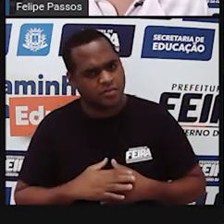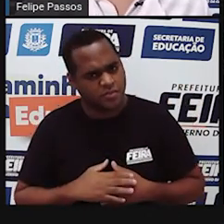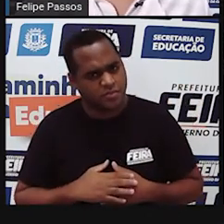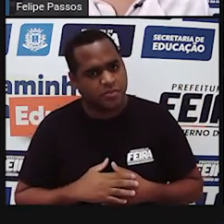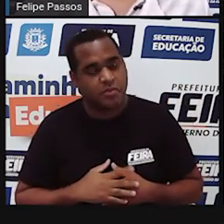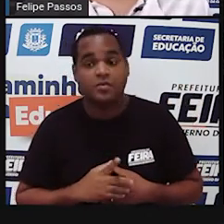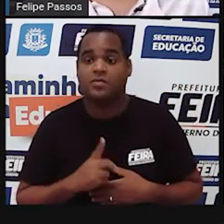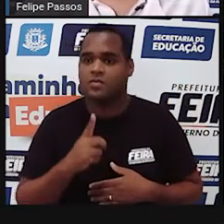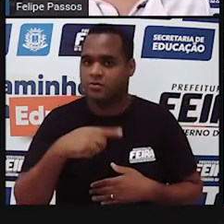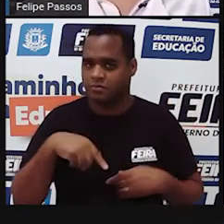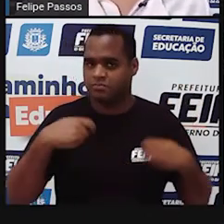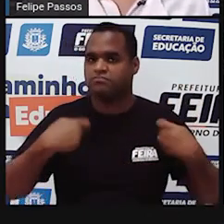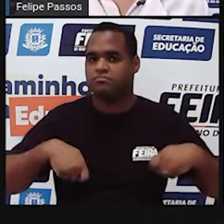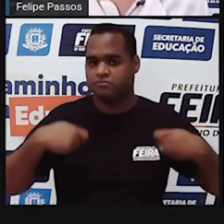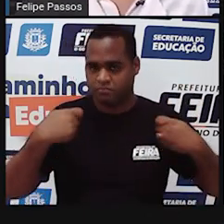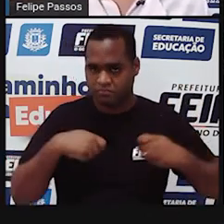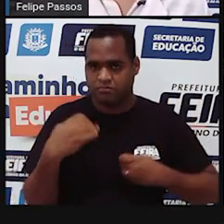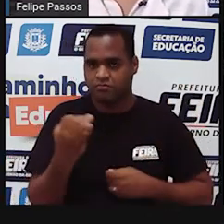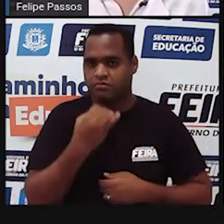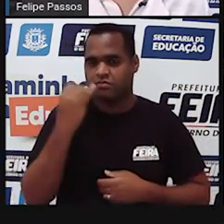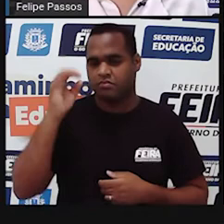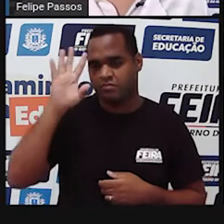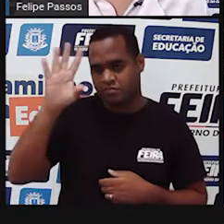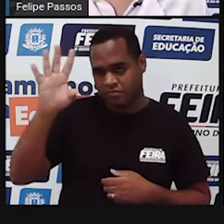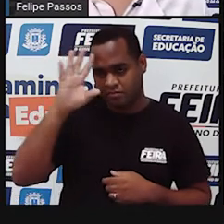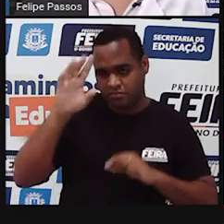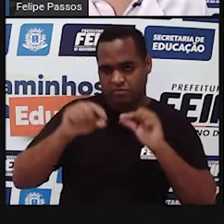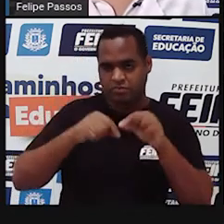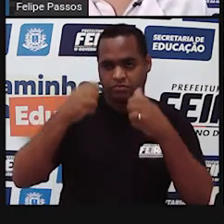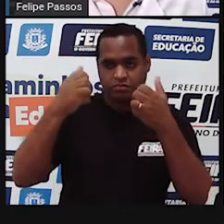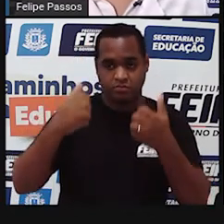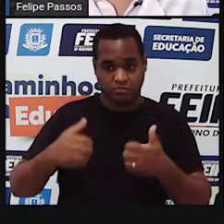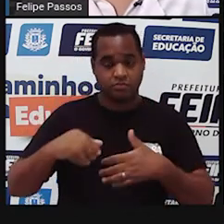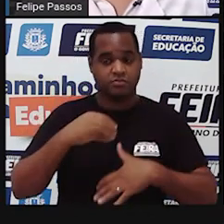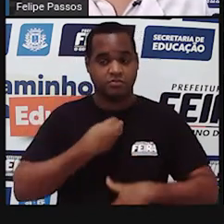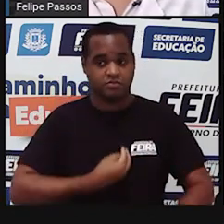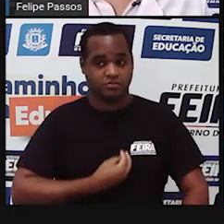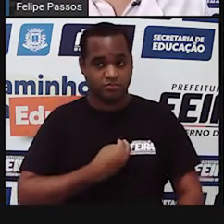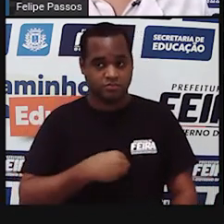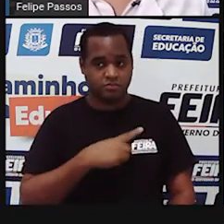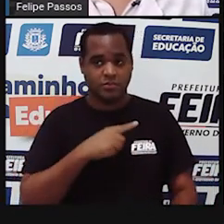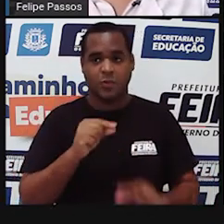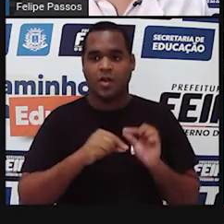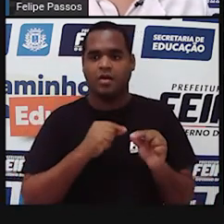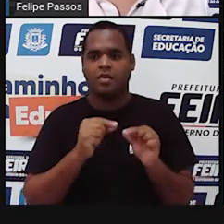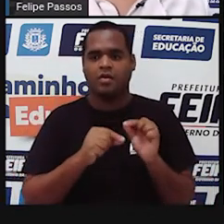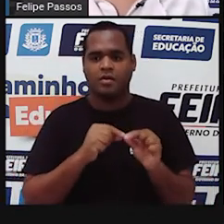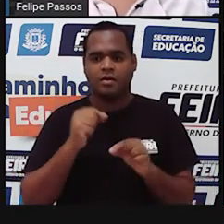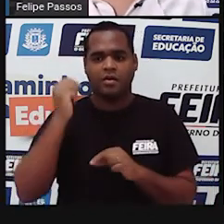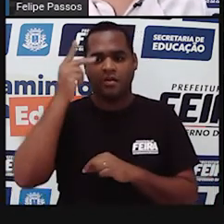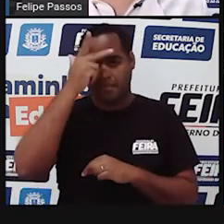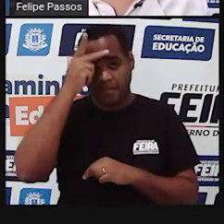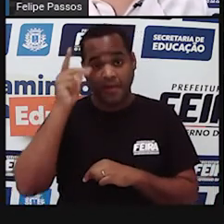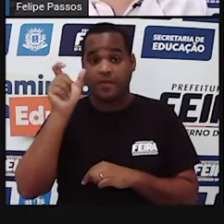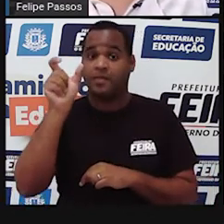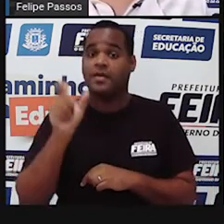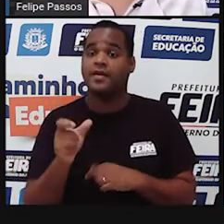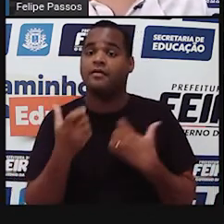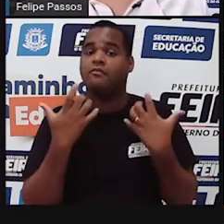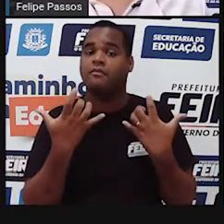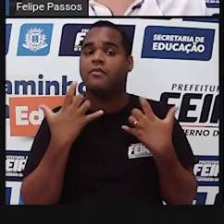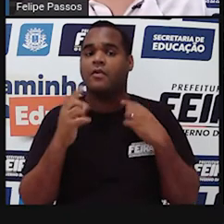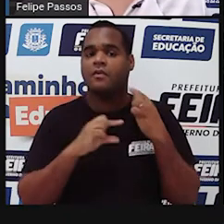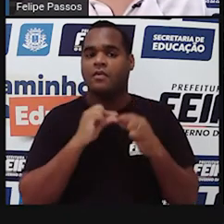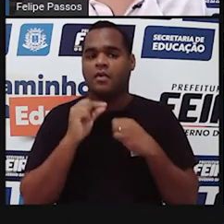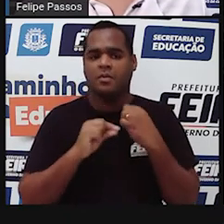precisa também estar pensando sobre o que a gente espera ver no outro, né? Sobre o que o outro quer ver na gente, que a gente não